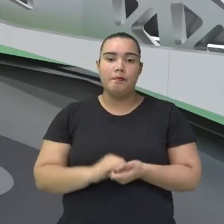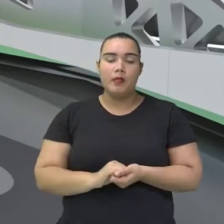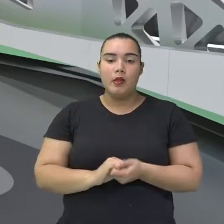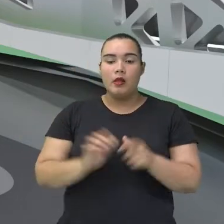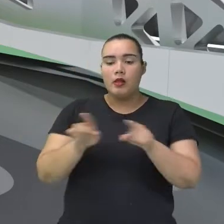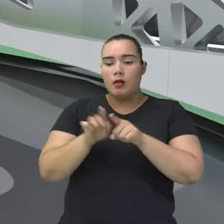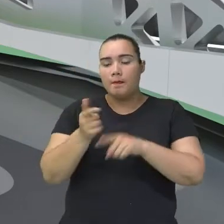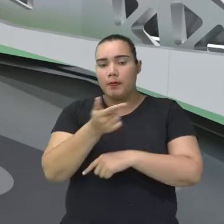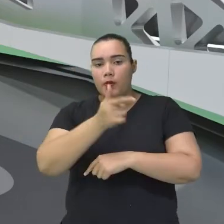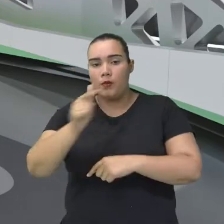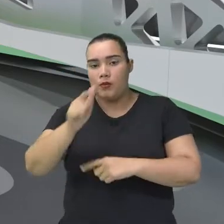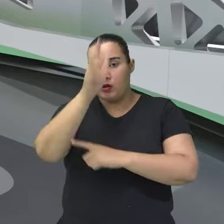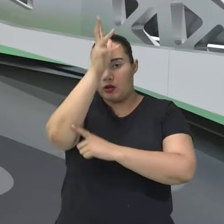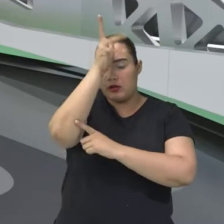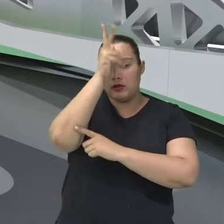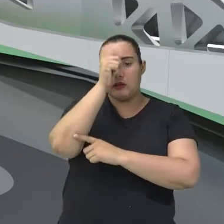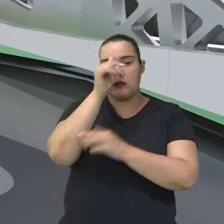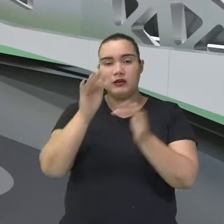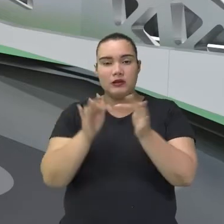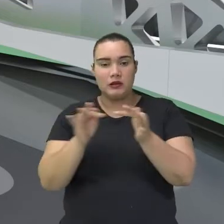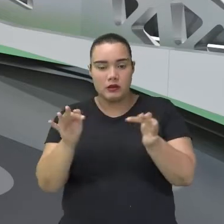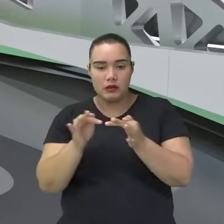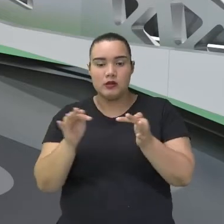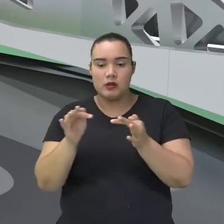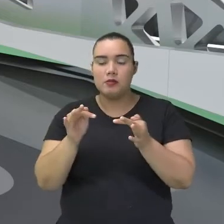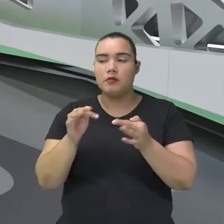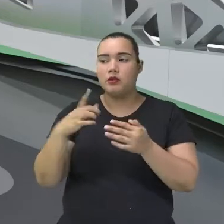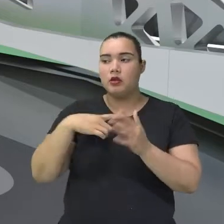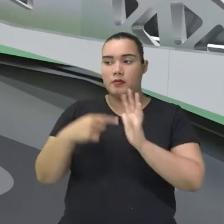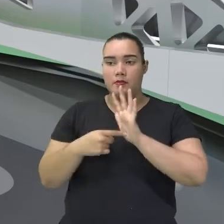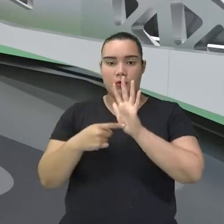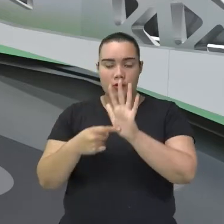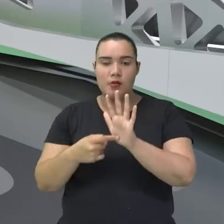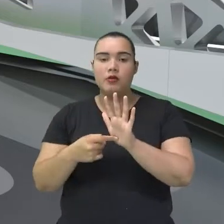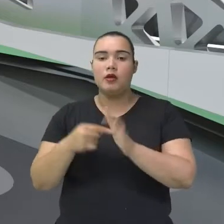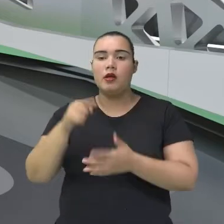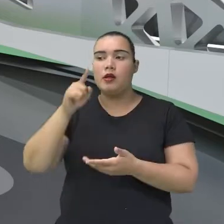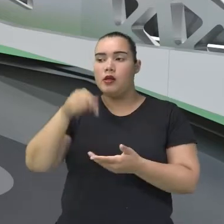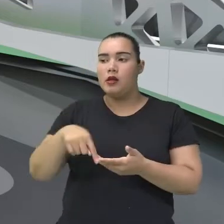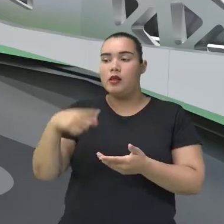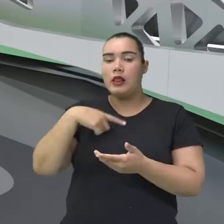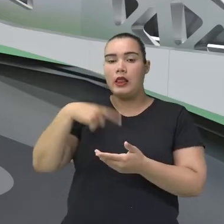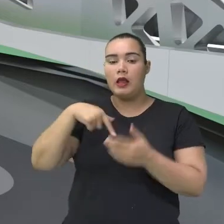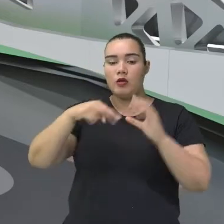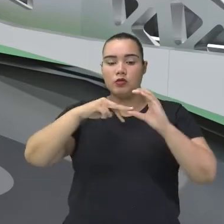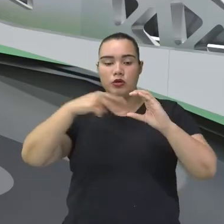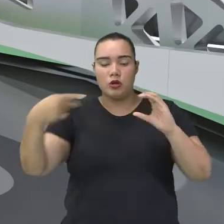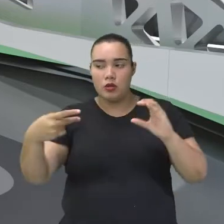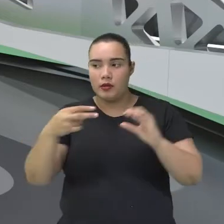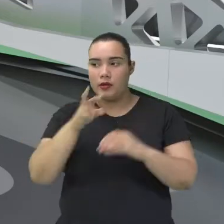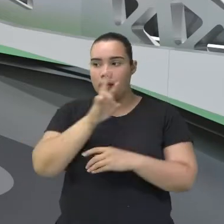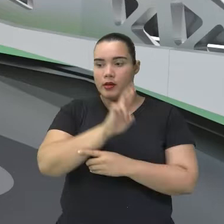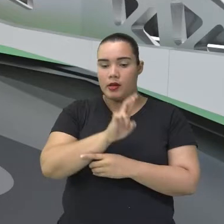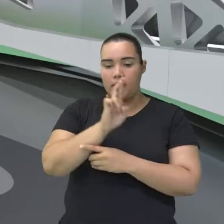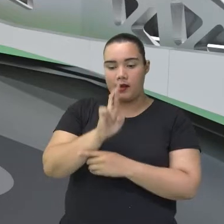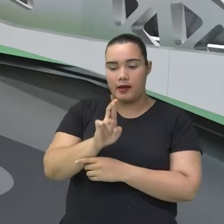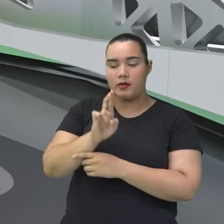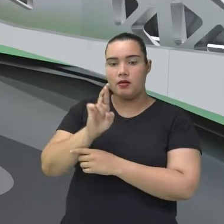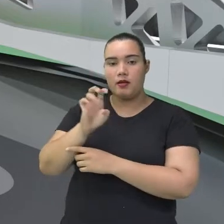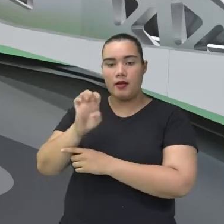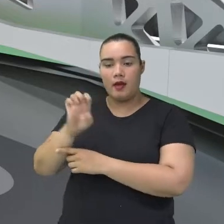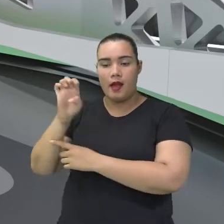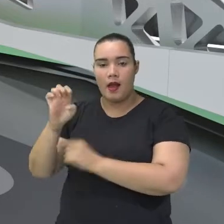simples, aqui embaixo, esse modelo de crista, você vai ter o genótipo Rzinho, Rzinho, Ezinho,